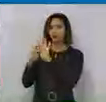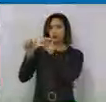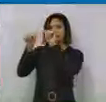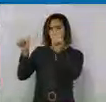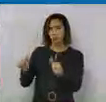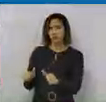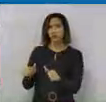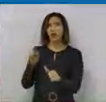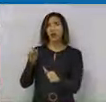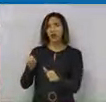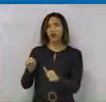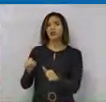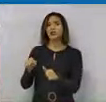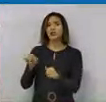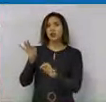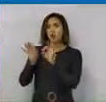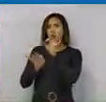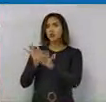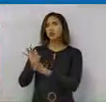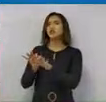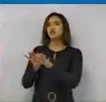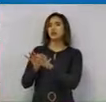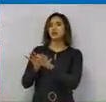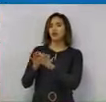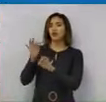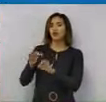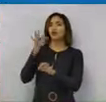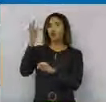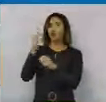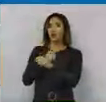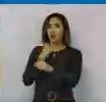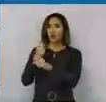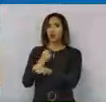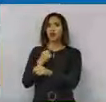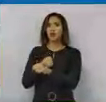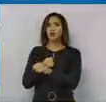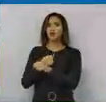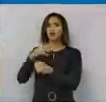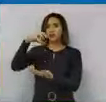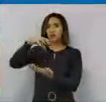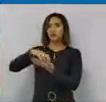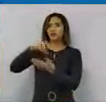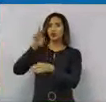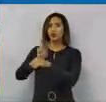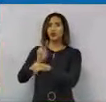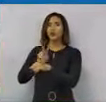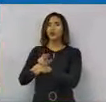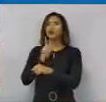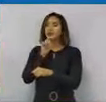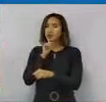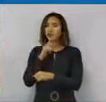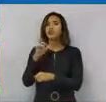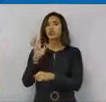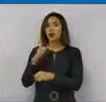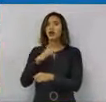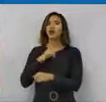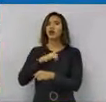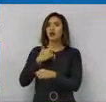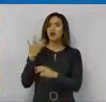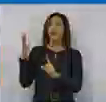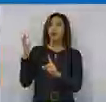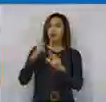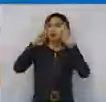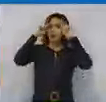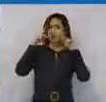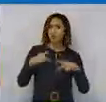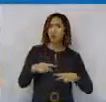é a planta da estação de tratamento de esgoto, a Etmart, onde já temos uma área antropizada, que é essa